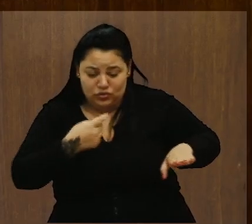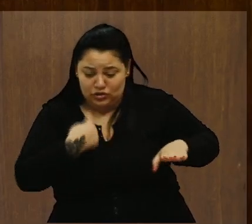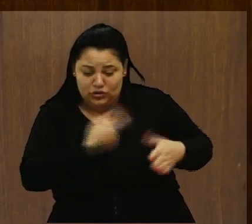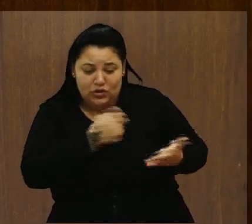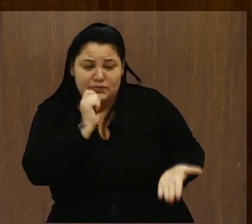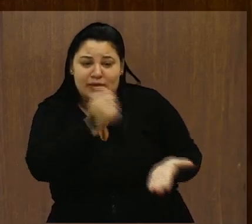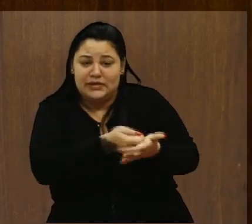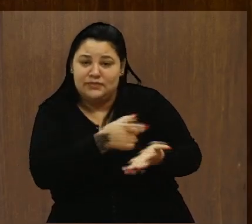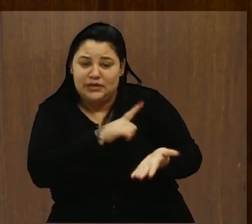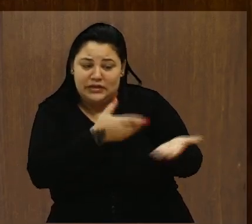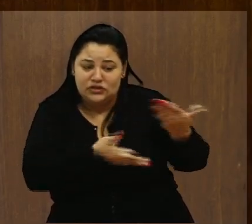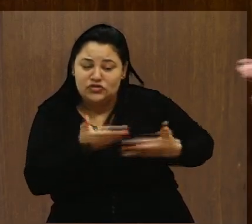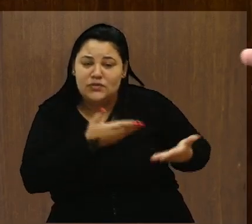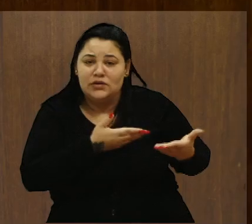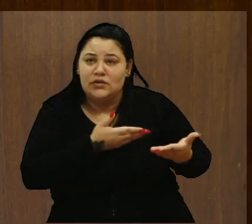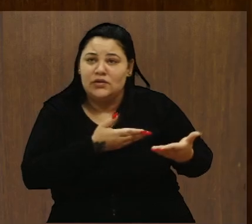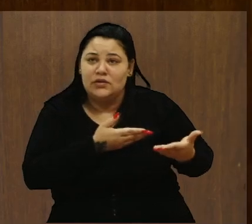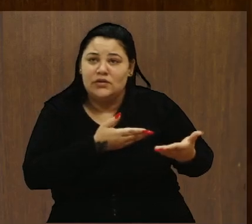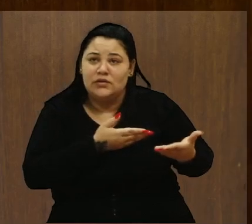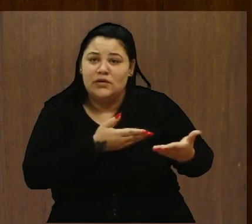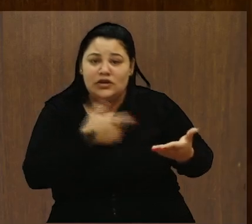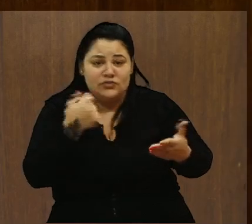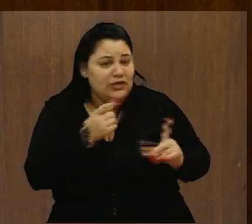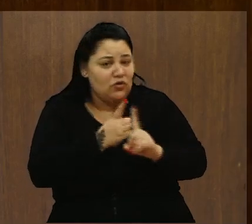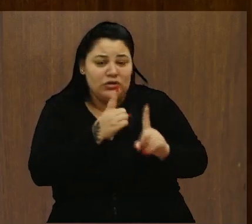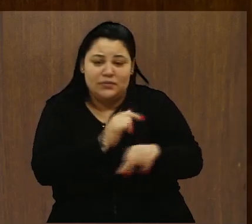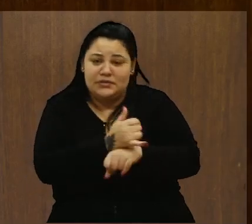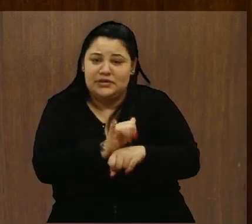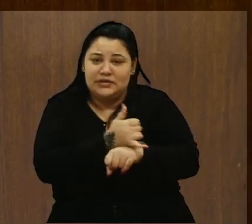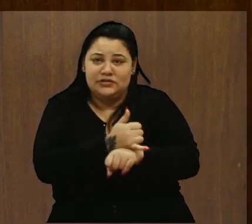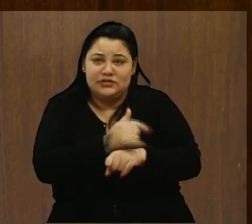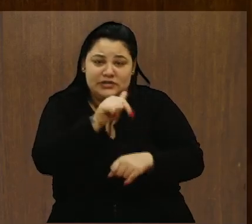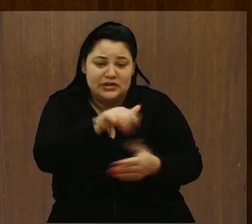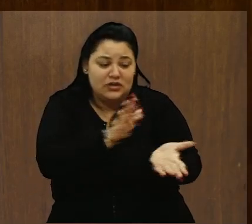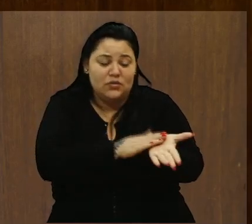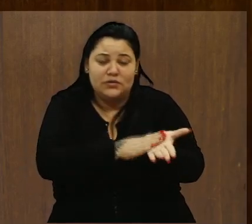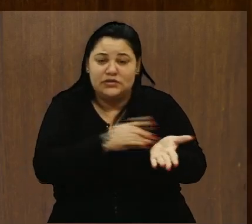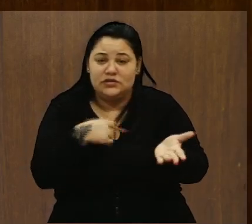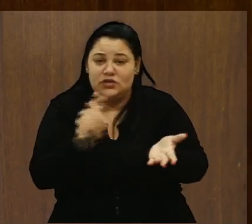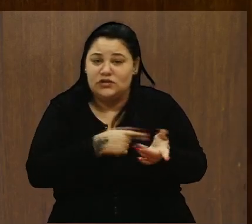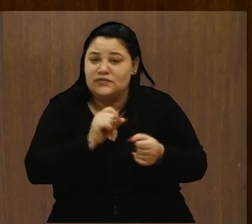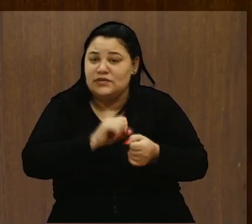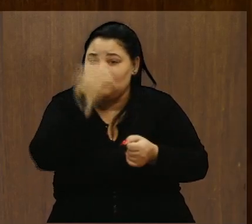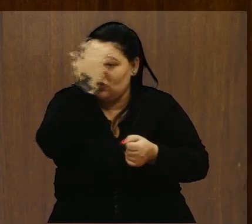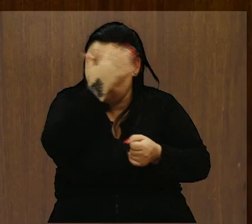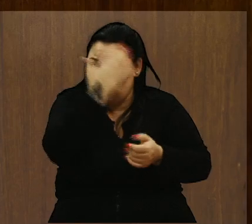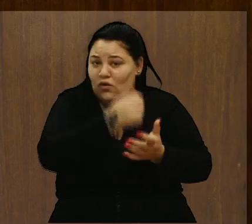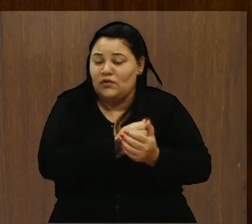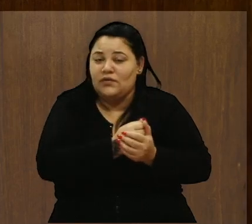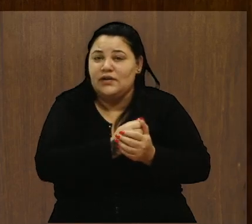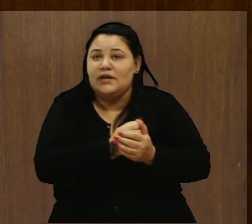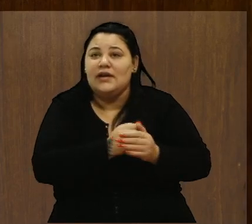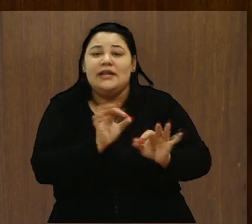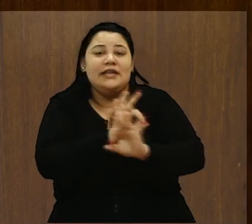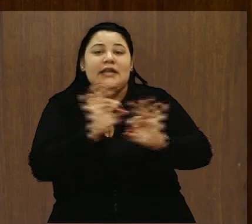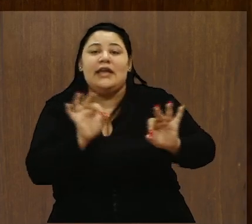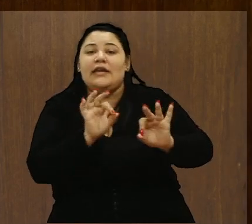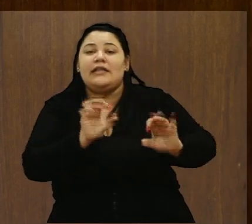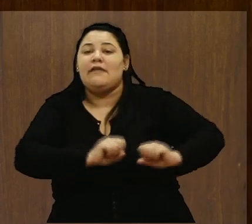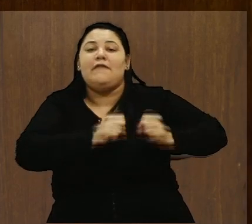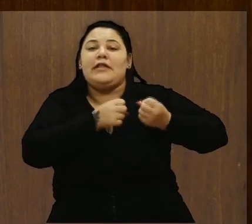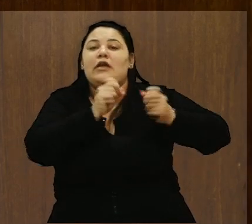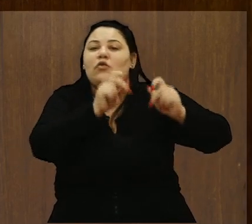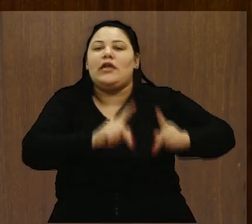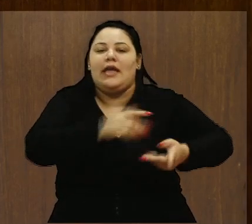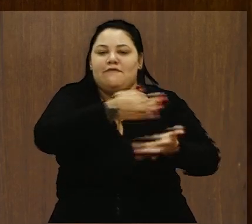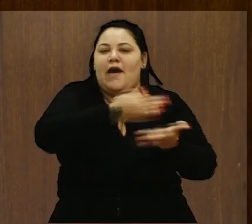haja consulta, e mais do que isso, que nós busquemos uma solução. E é essa cobrança que nós fazemos do prefeito Adiló. Ninguém aqui ontem defendeu quem falta. Nós temos que